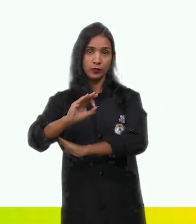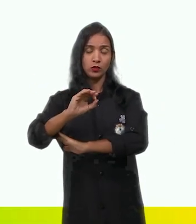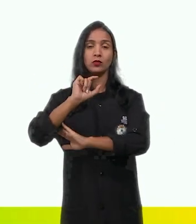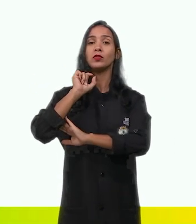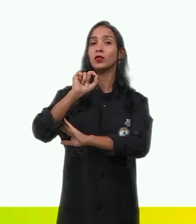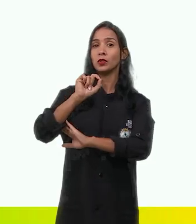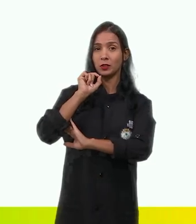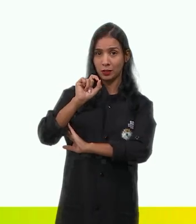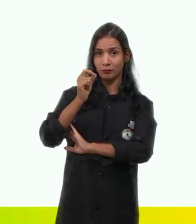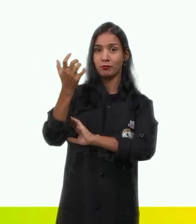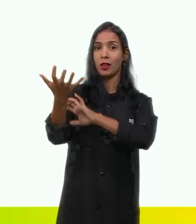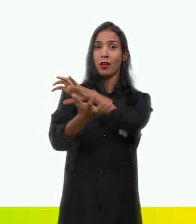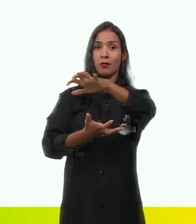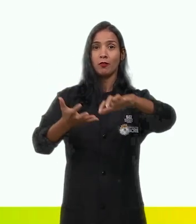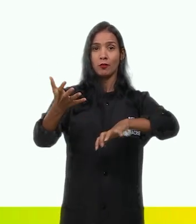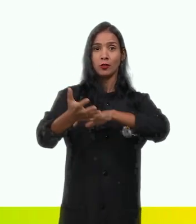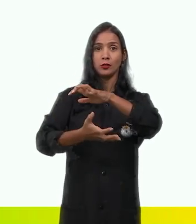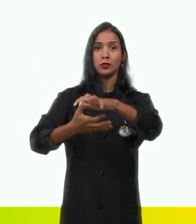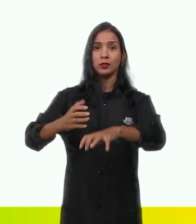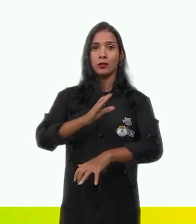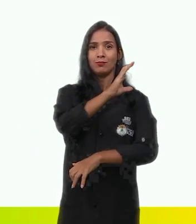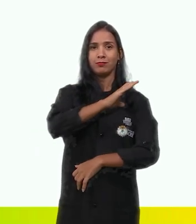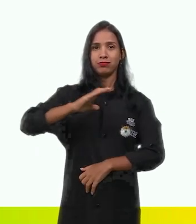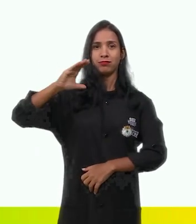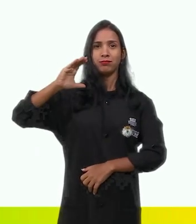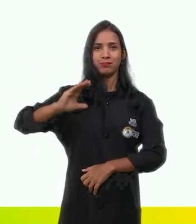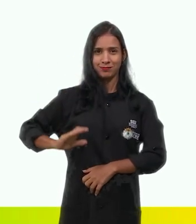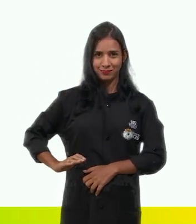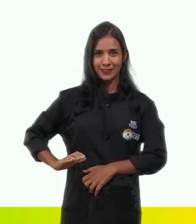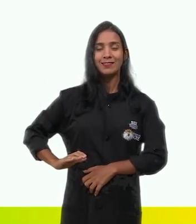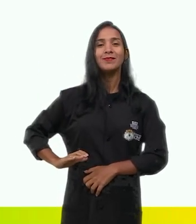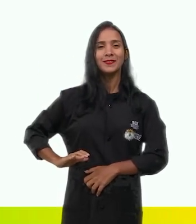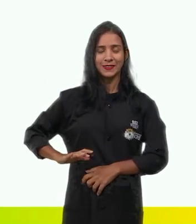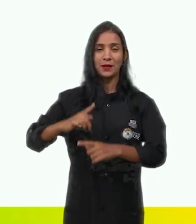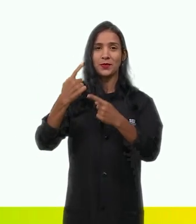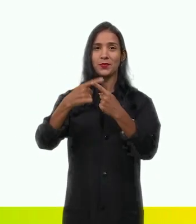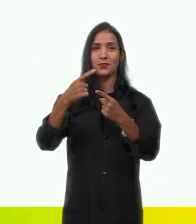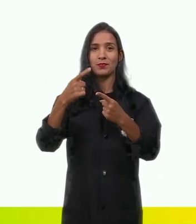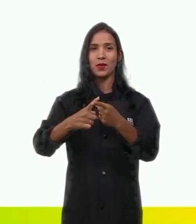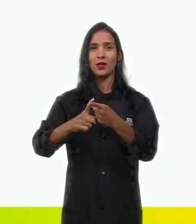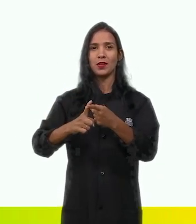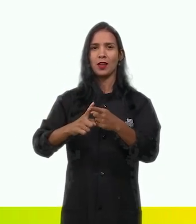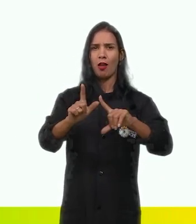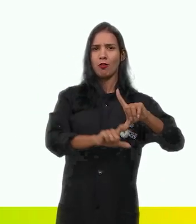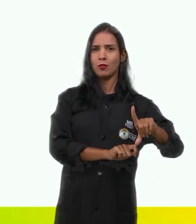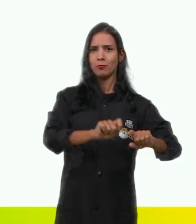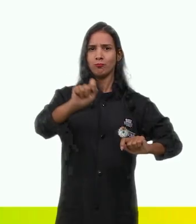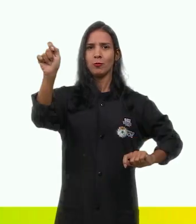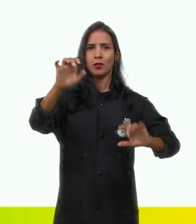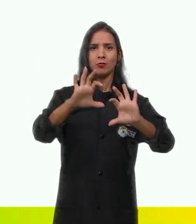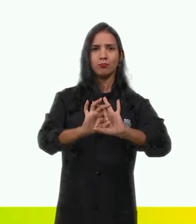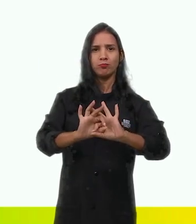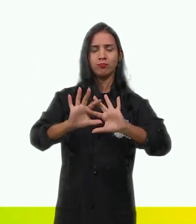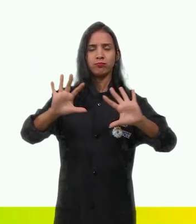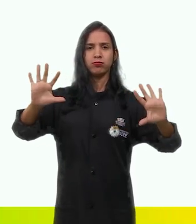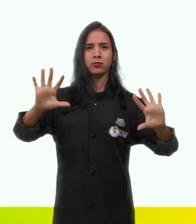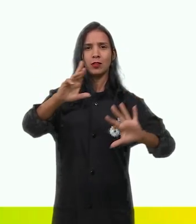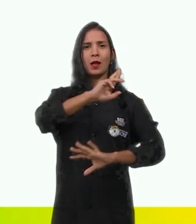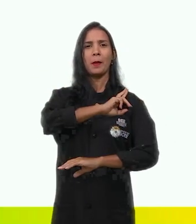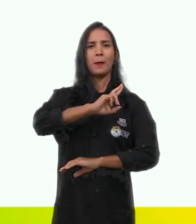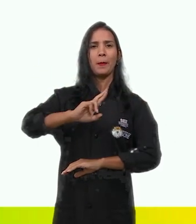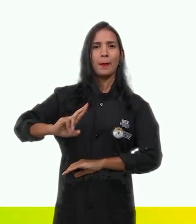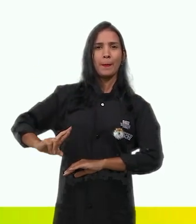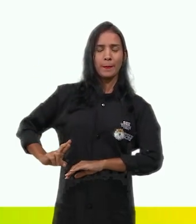Revolução Chinesa, de Mao Tse-tung, que proclama a República Popular da China após décadas de guerra